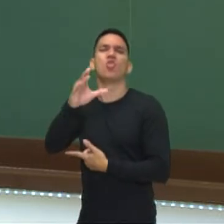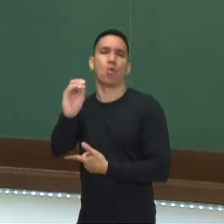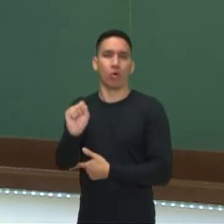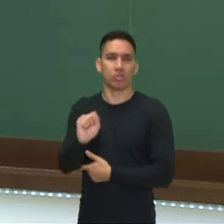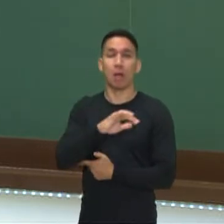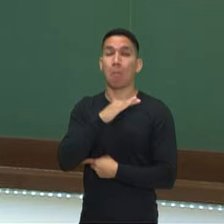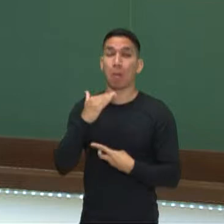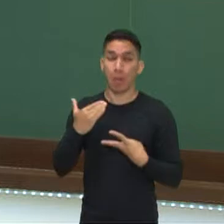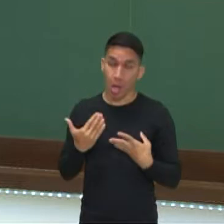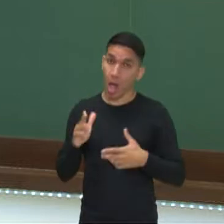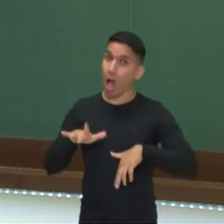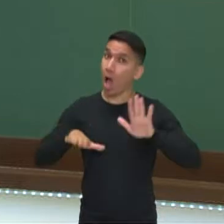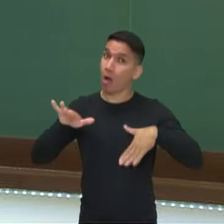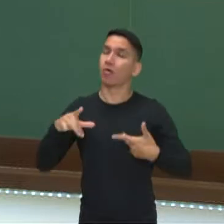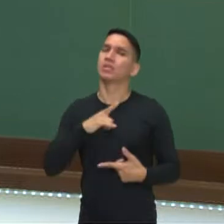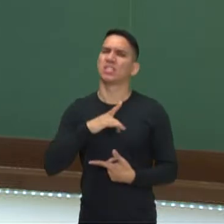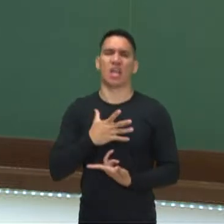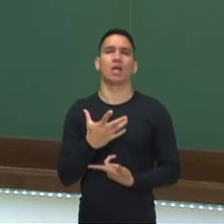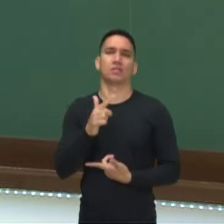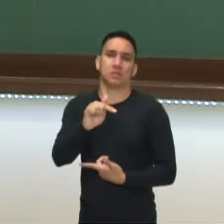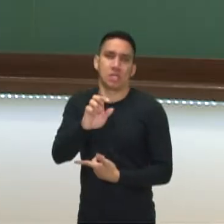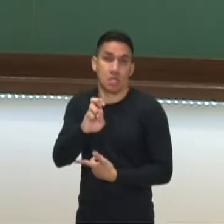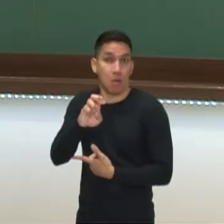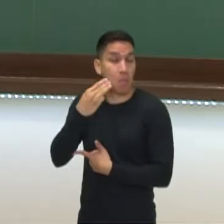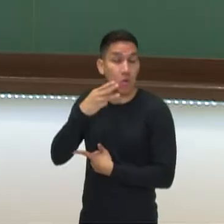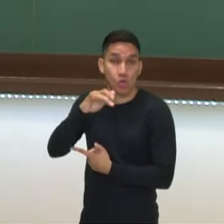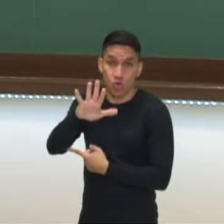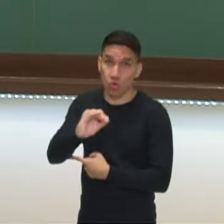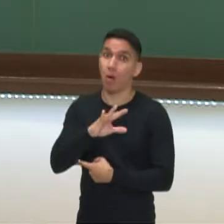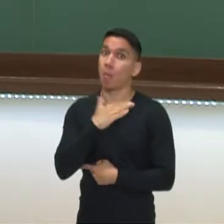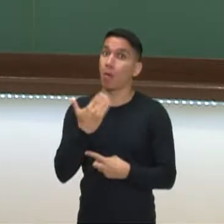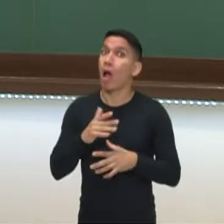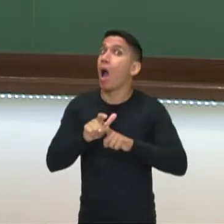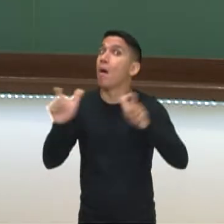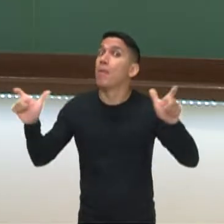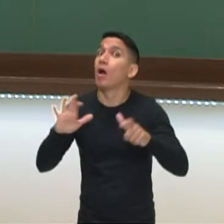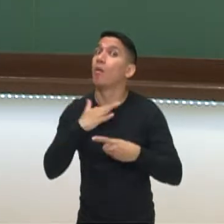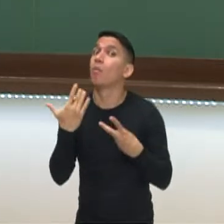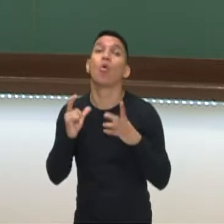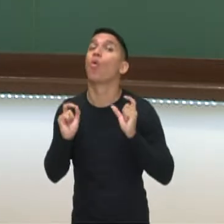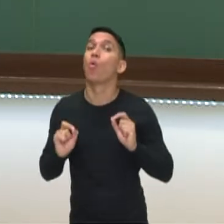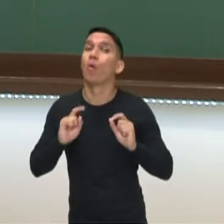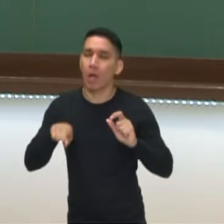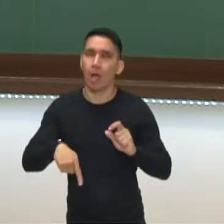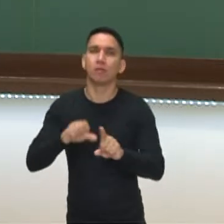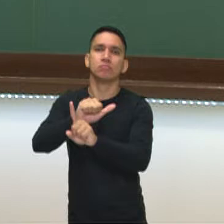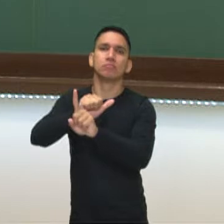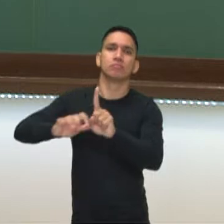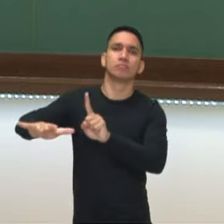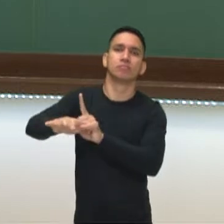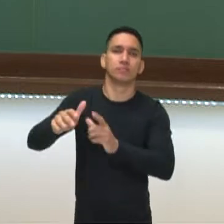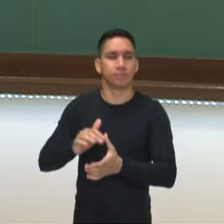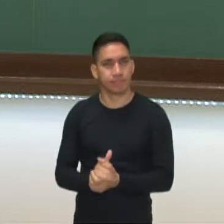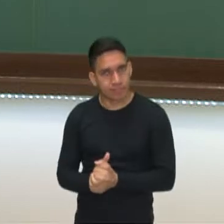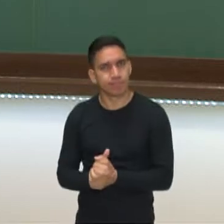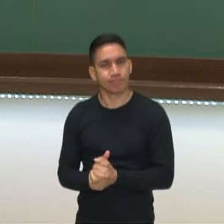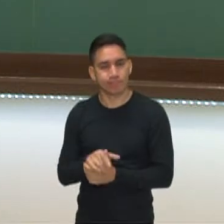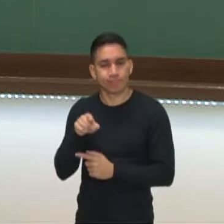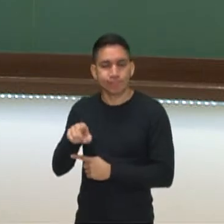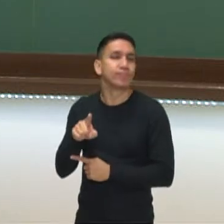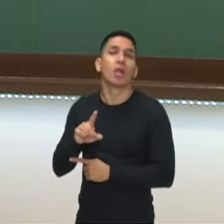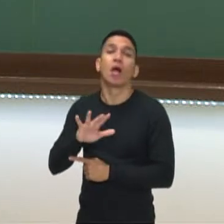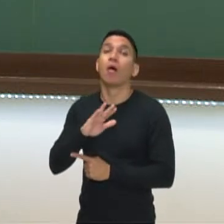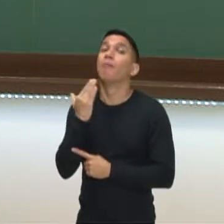alguns falando em 75 milhões de mortos. A maioria desses mortos, civis, que morreram